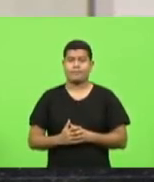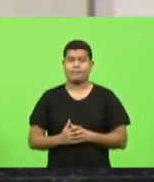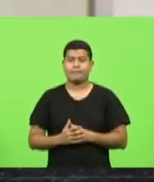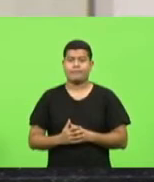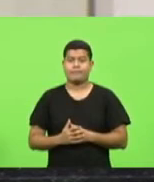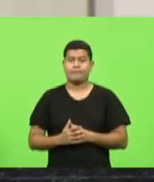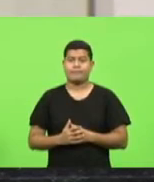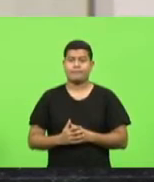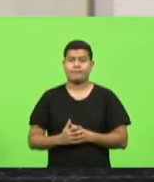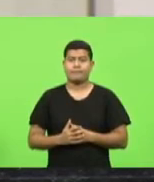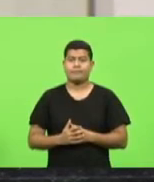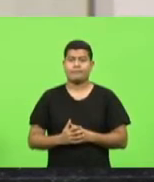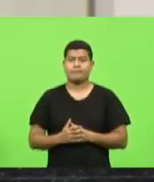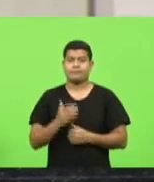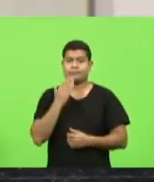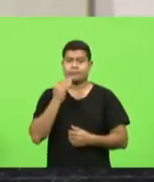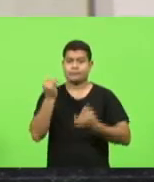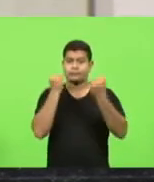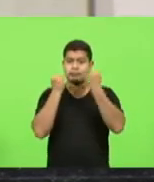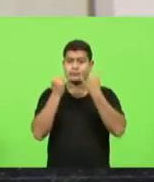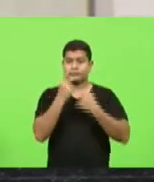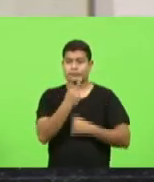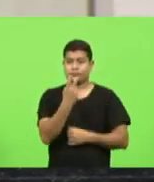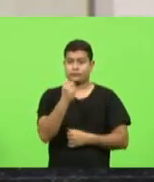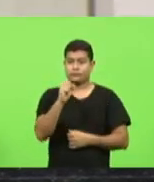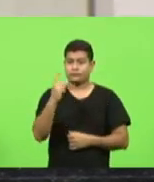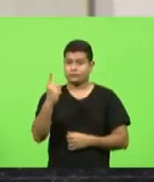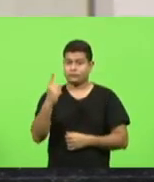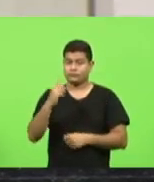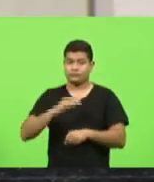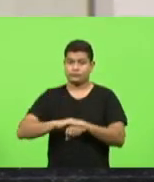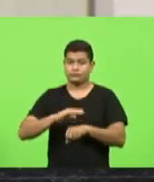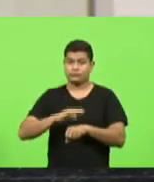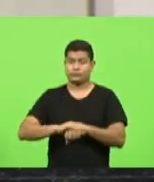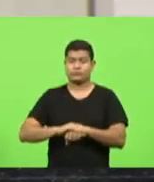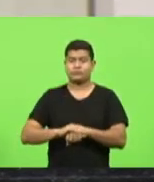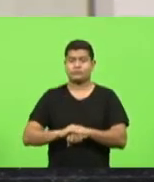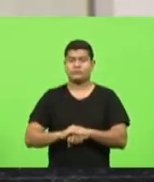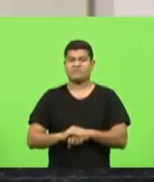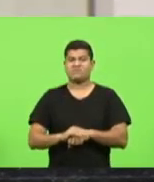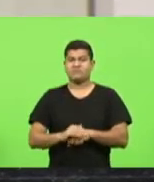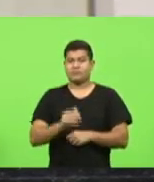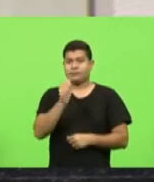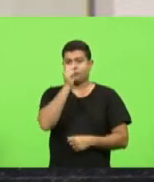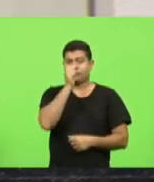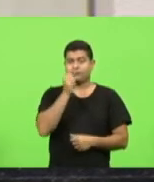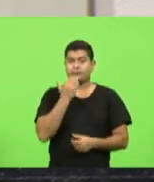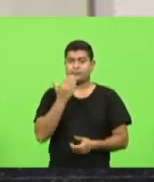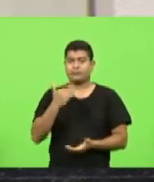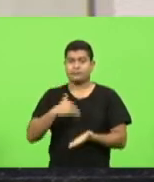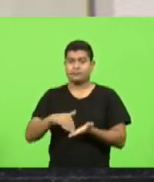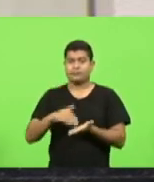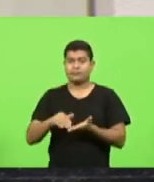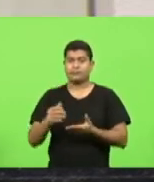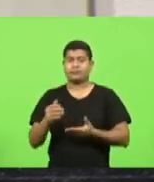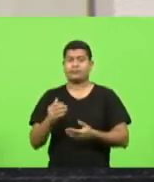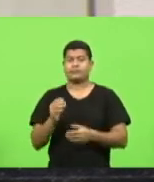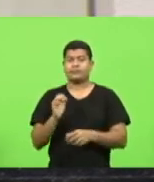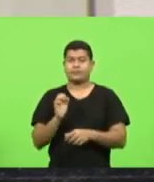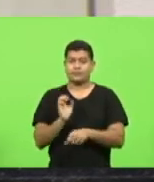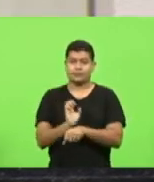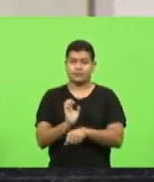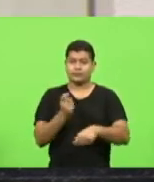pedido de informação número 281 deputado João Amin solicita ao secretário do estado da administração